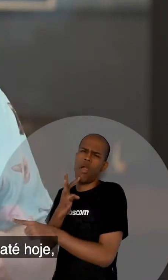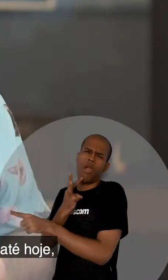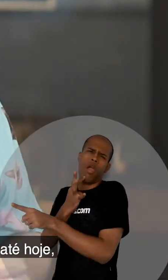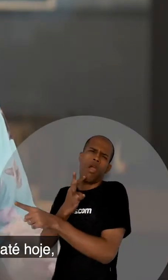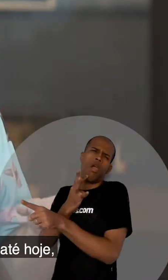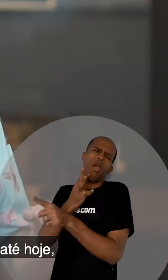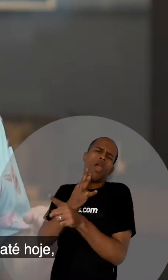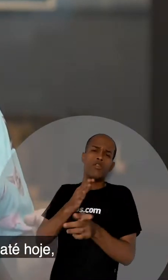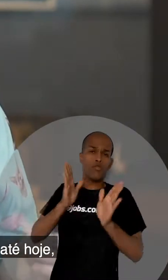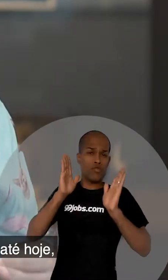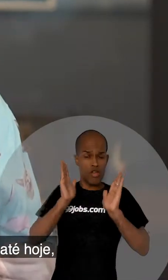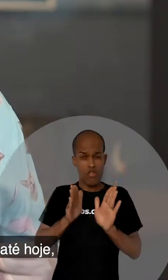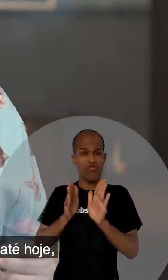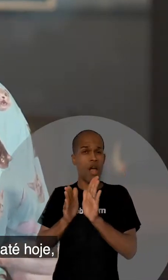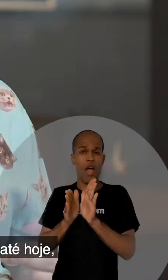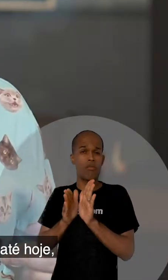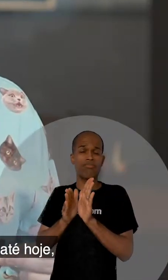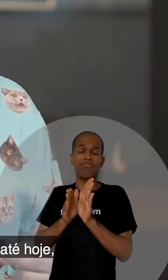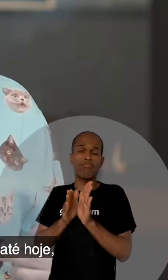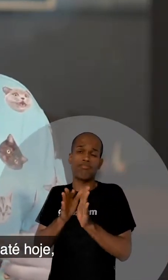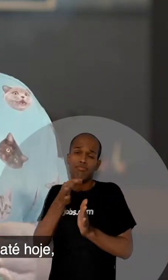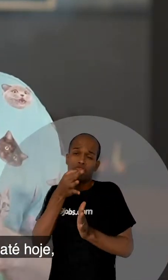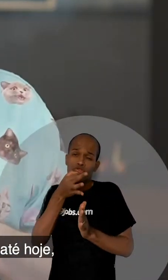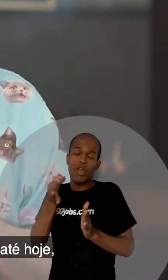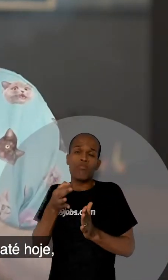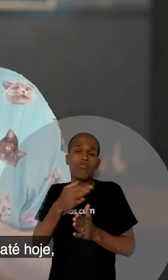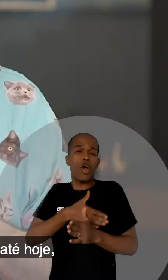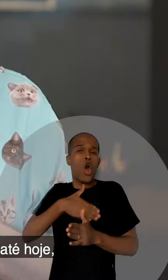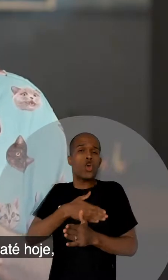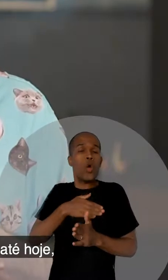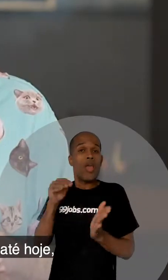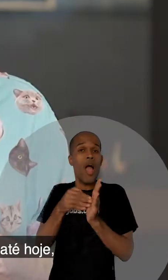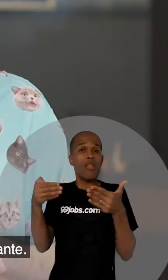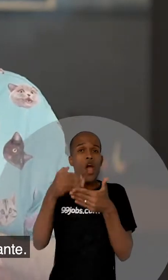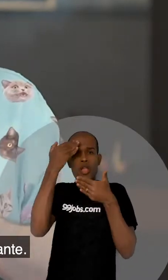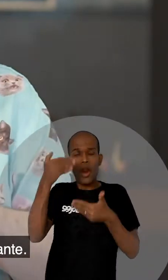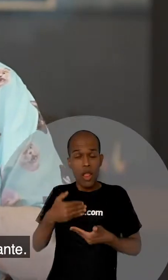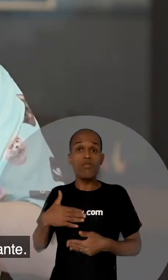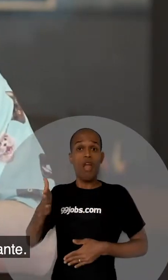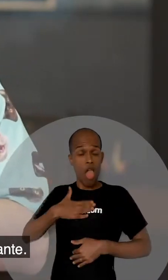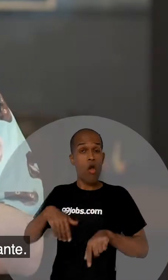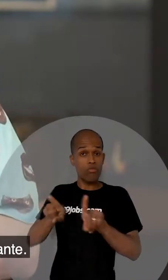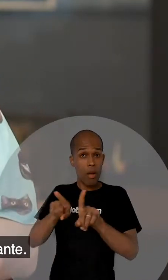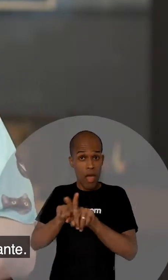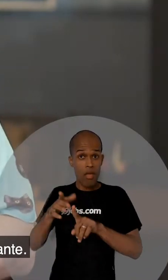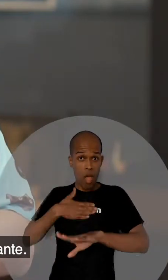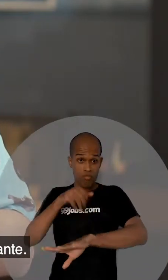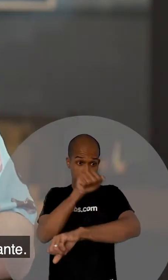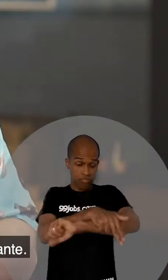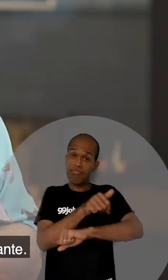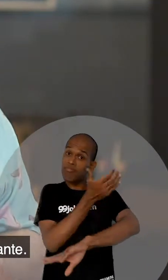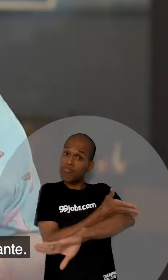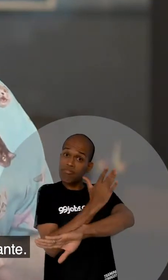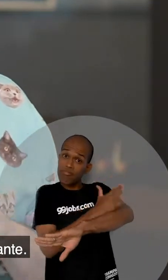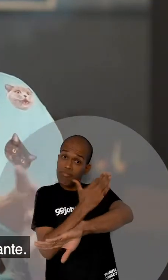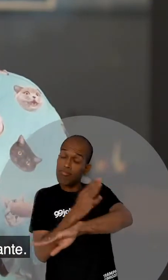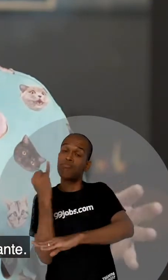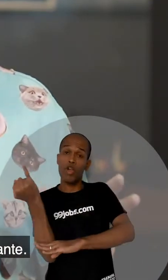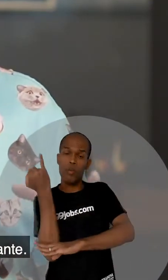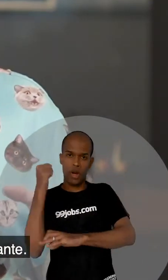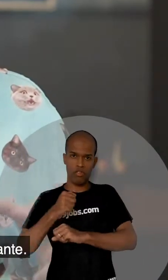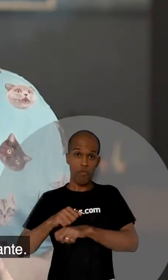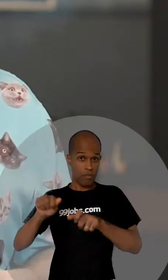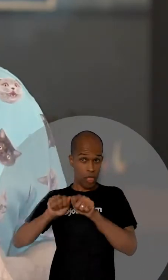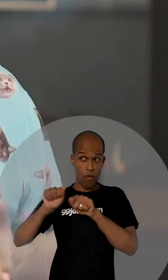conheço muita gente que já seguiu essa minha dica e agradece até hoje. Porque eu mesmo fiz isso quando eu estava estagiando, foi